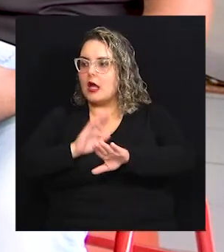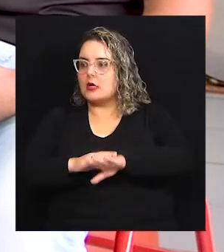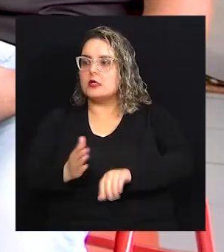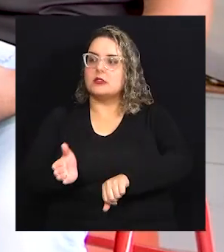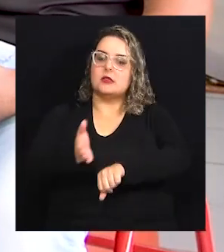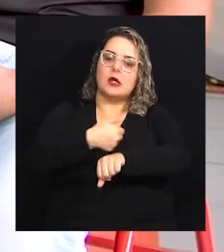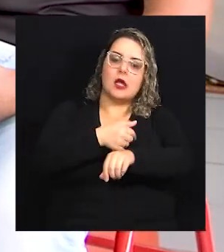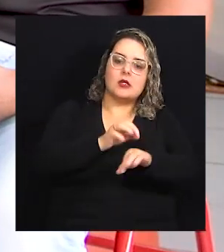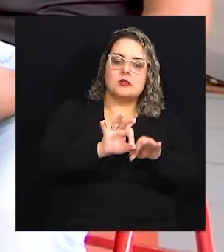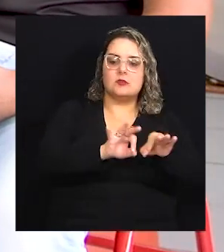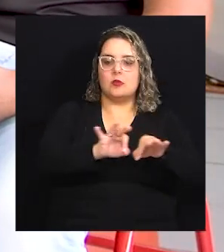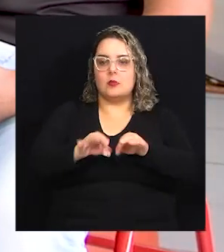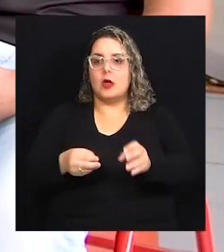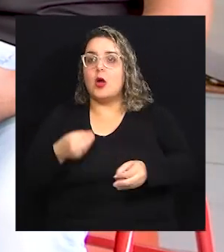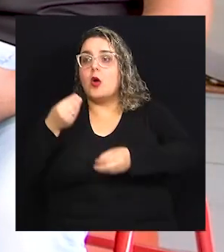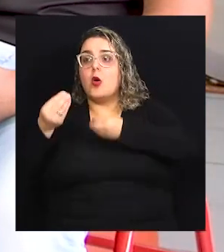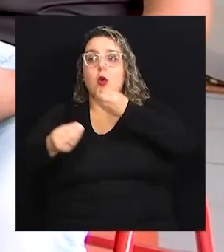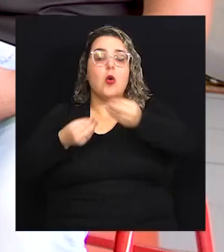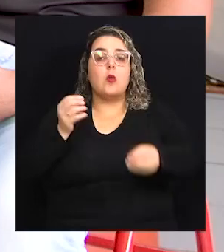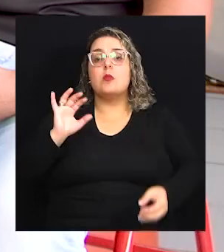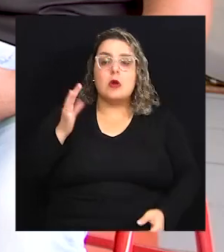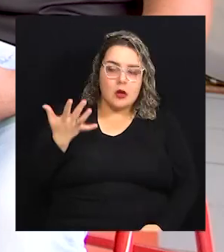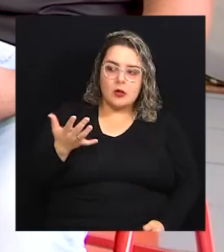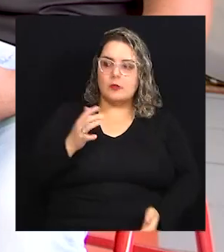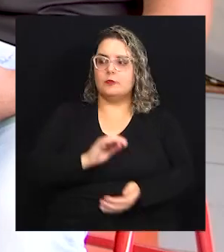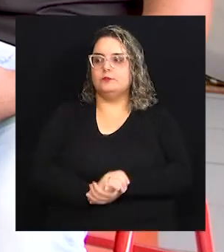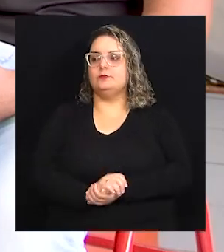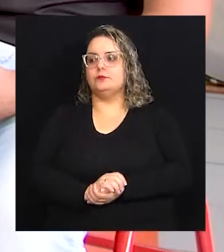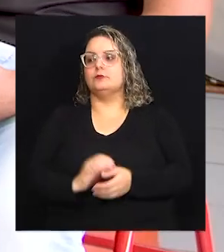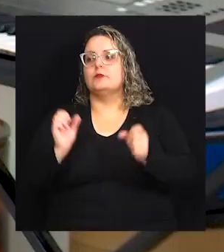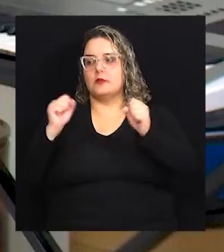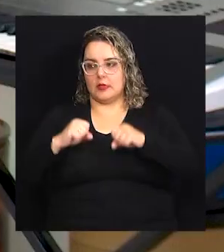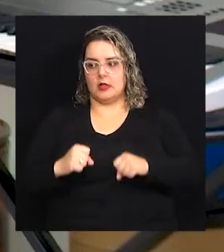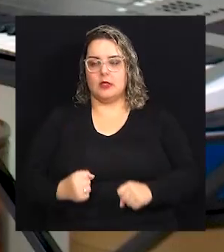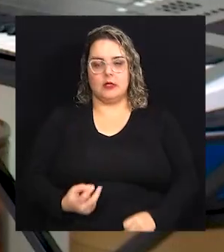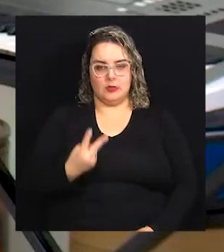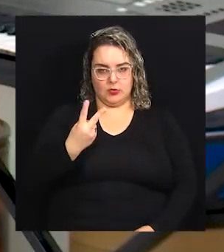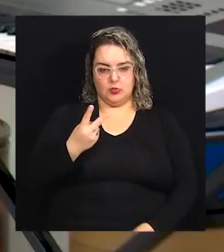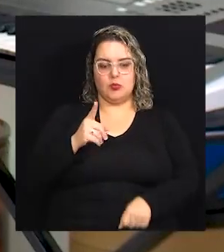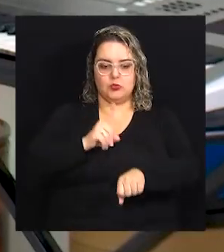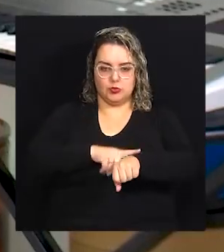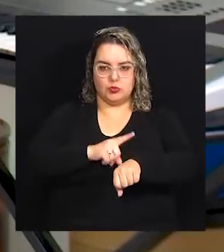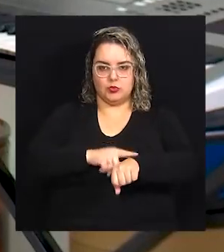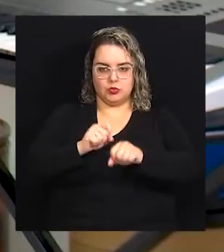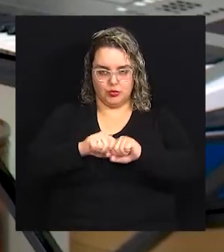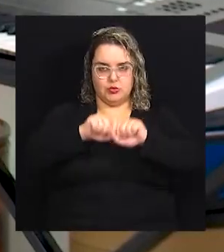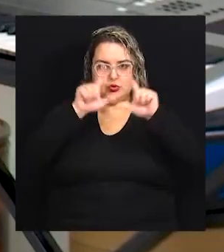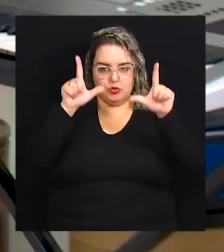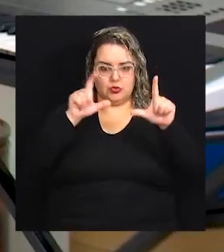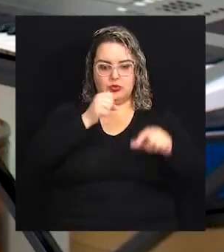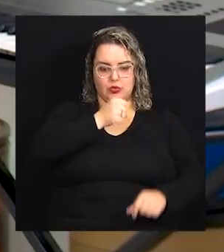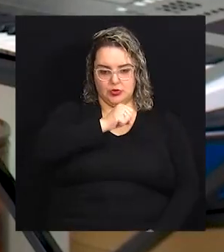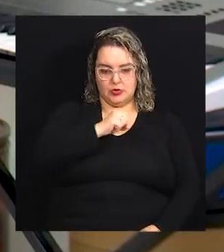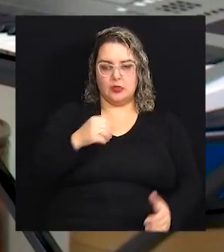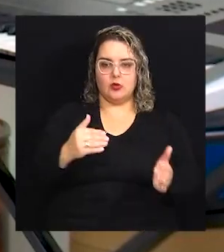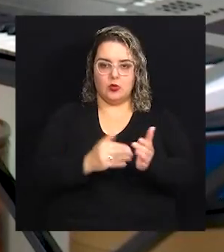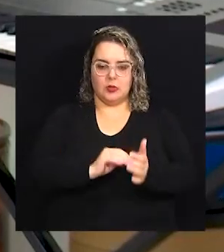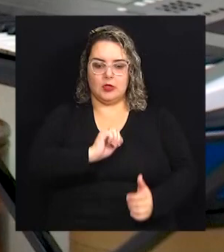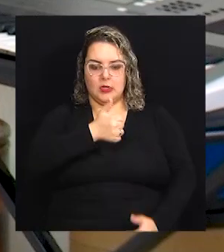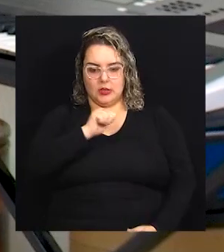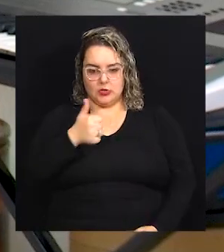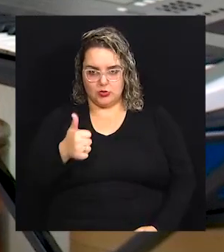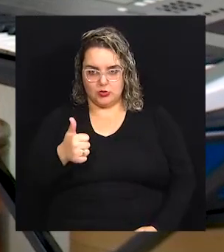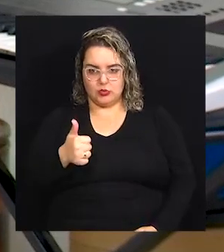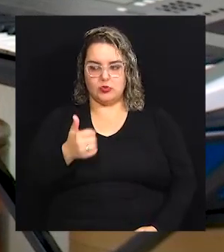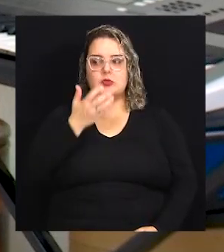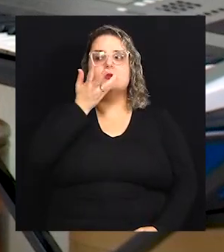as atividades são previamente programadas, como é que funciona isso daí? Sim, a gente tem 2 períodos, né? O de manhã, que é das 8